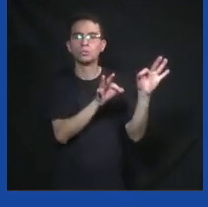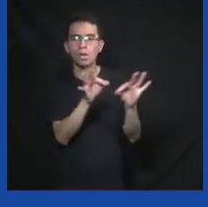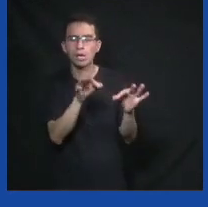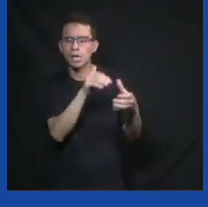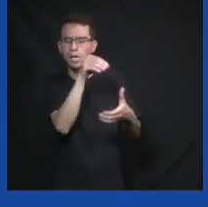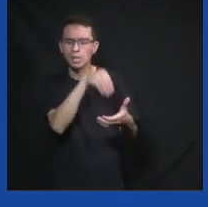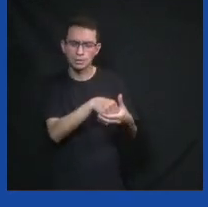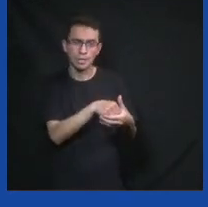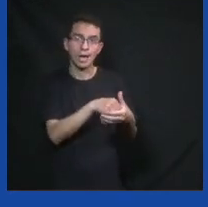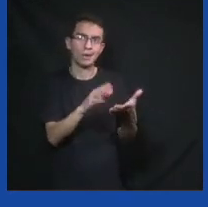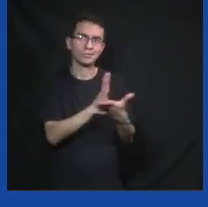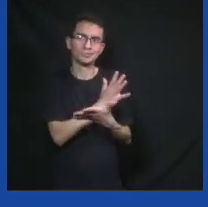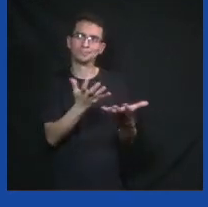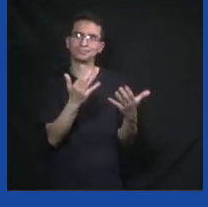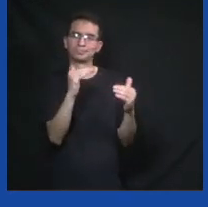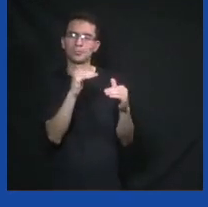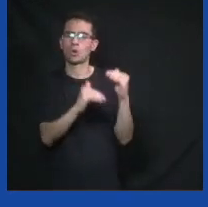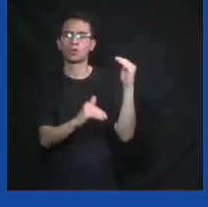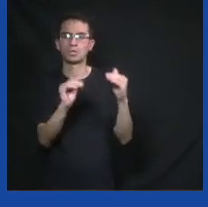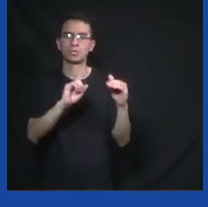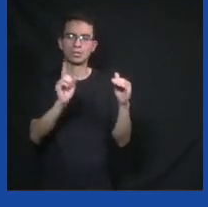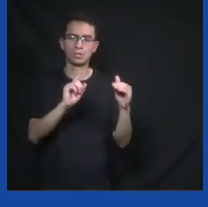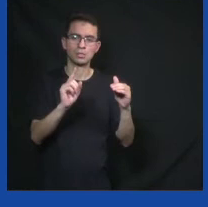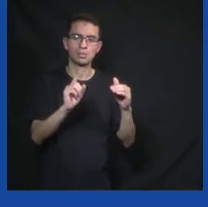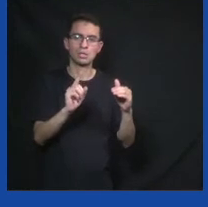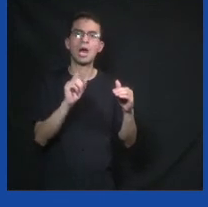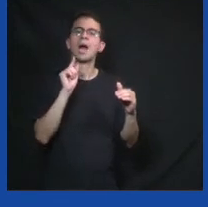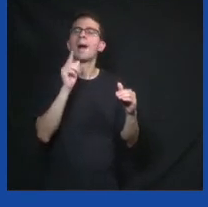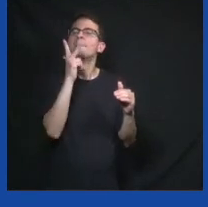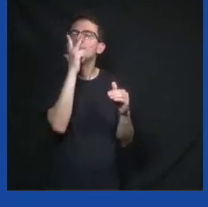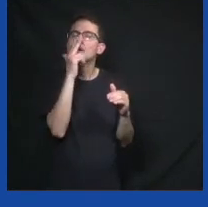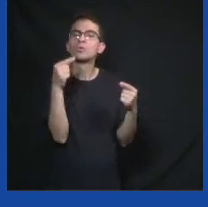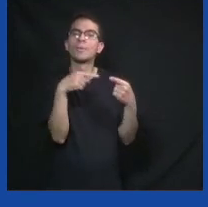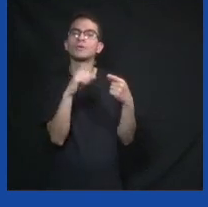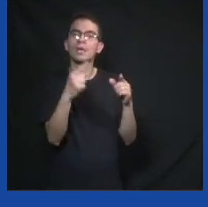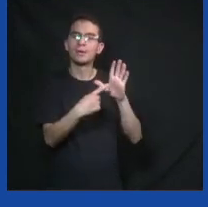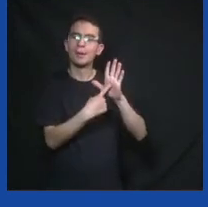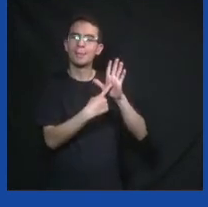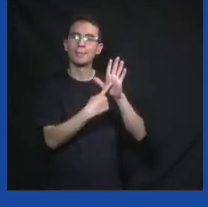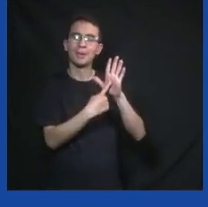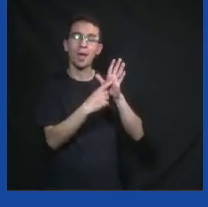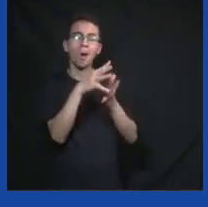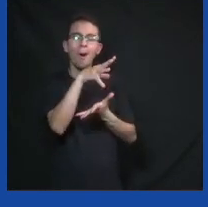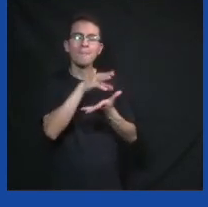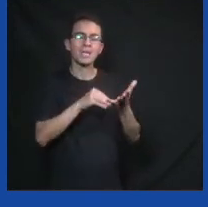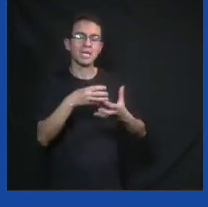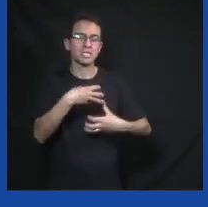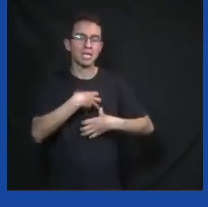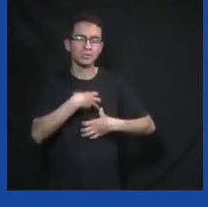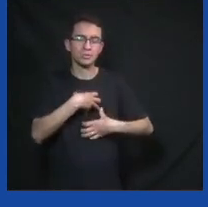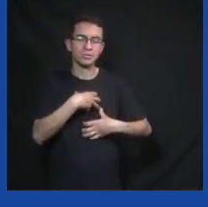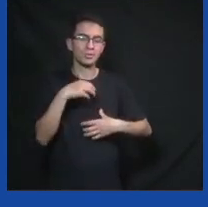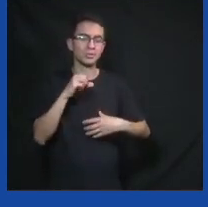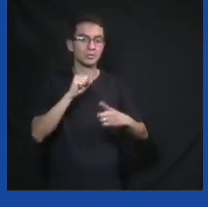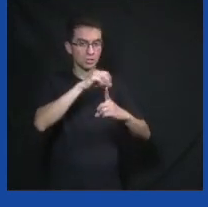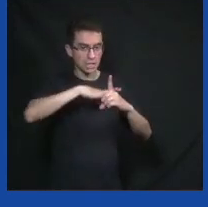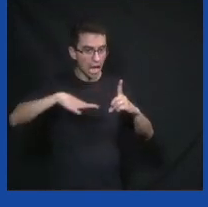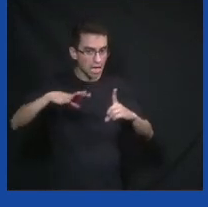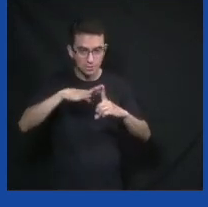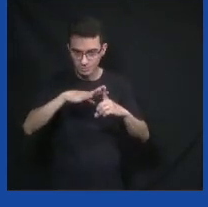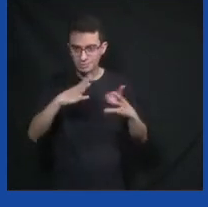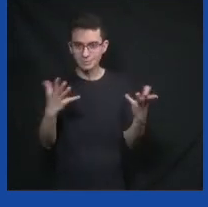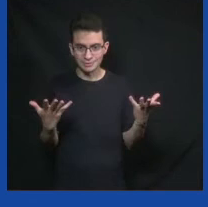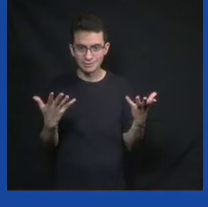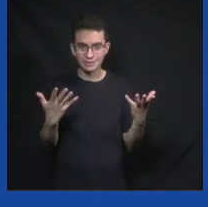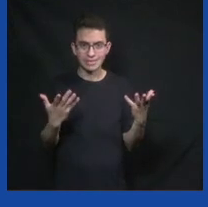ser contestável, são um espelho fiel das sociedades nas quais eles existem. Portanto, se os partidos são pouco